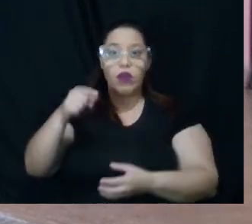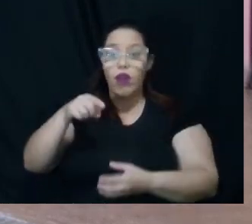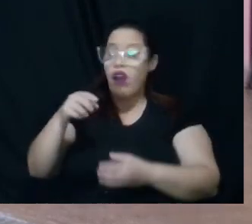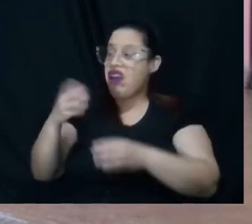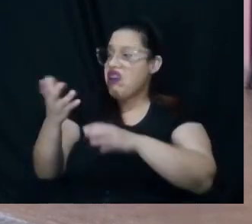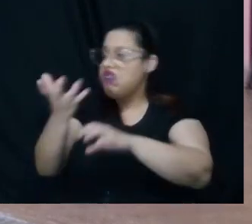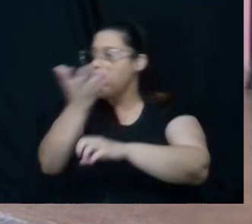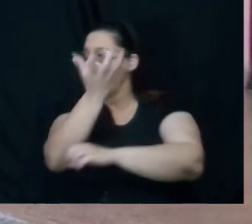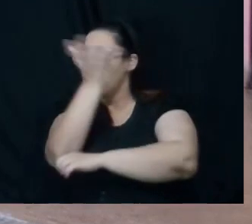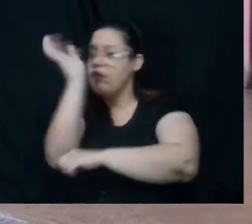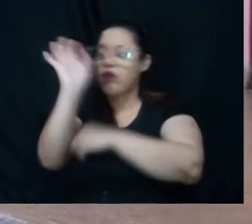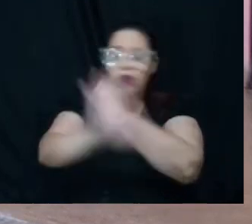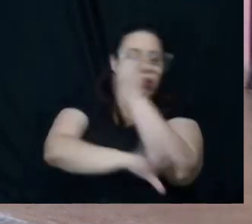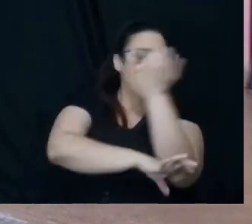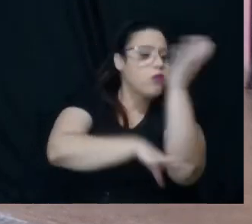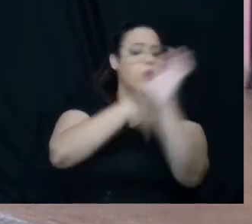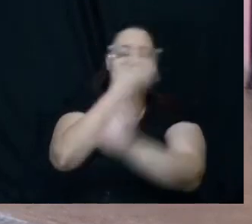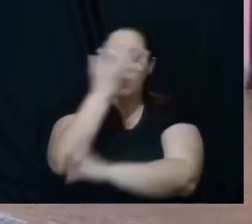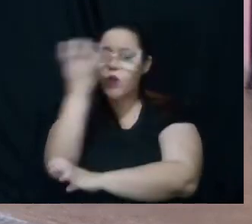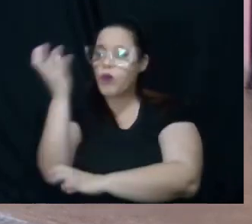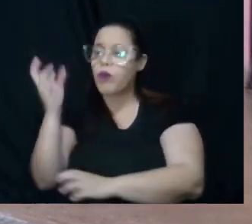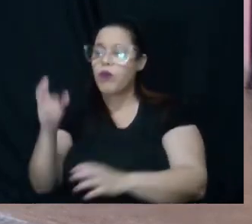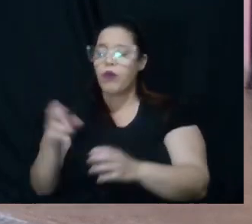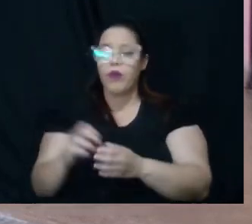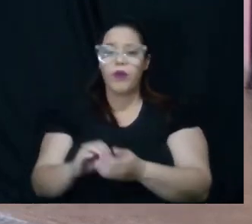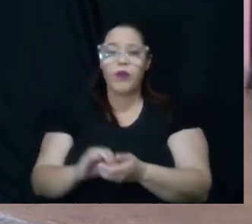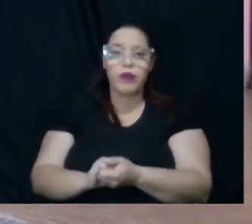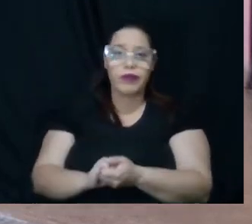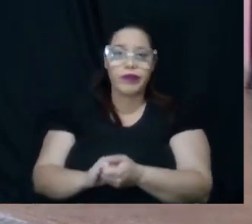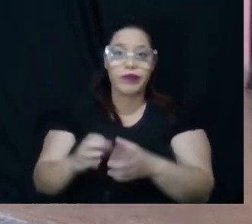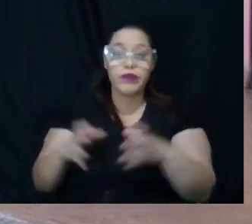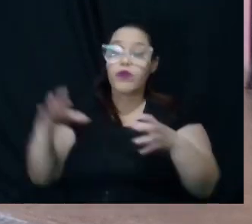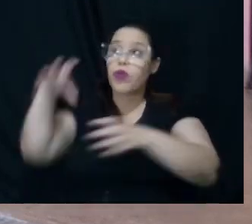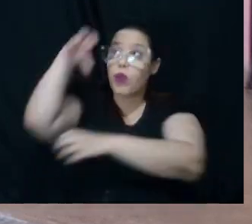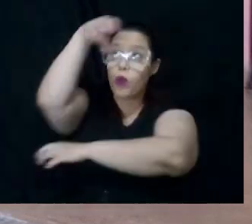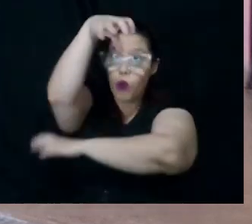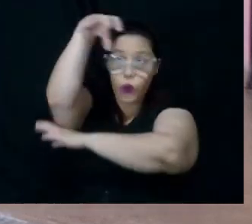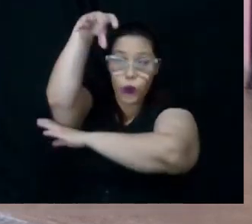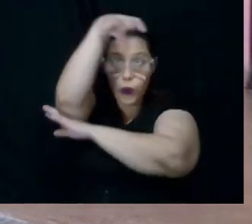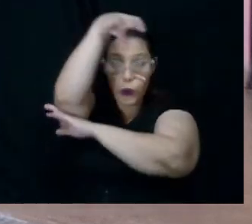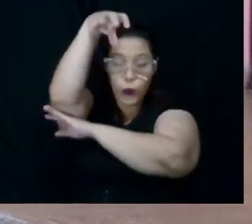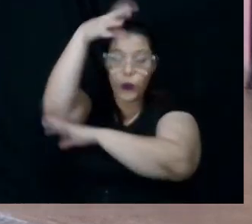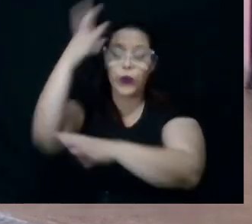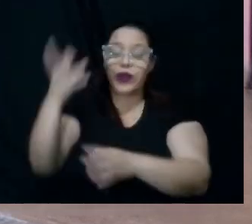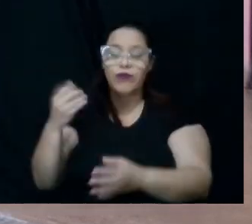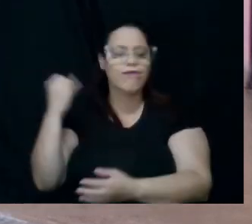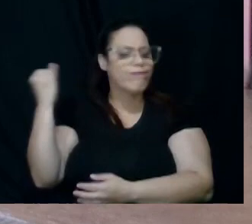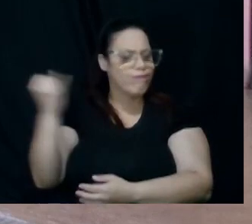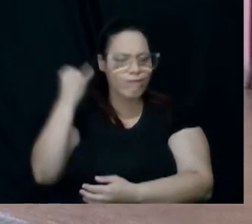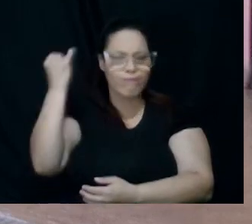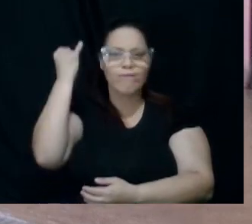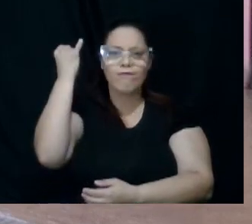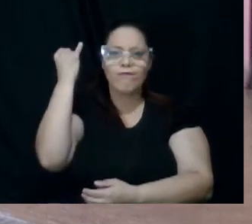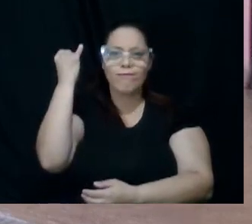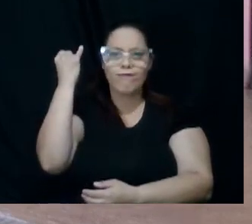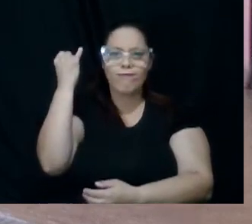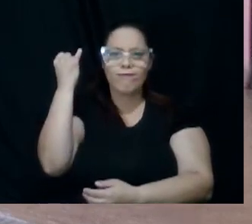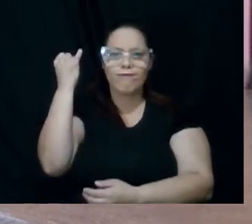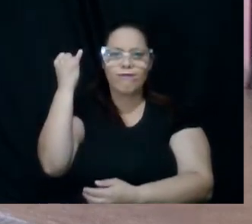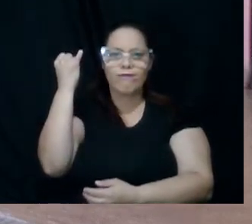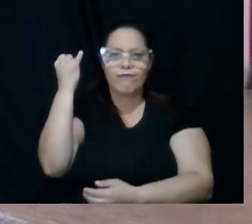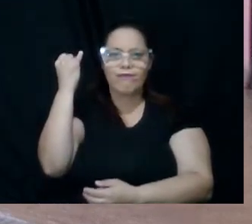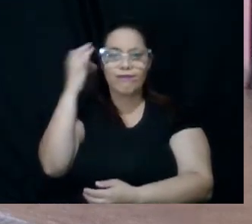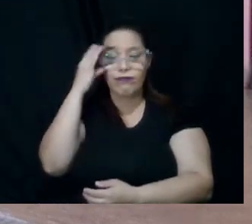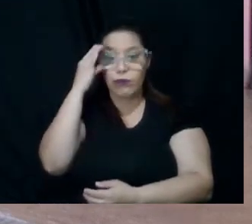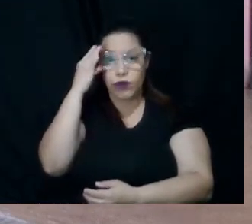que presente com a natureza né então a gente tem muita árvore aqui plantas e uma grande iluminação isso é muito importante pra gente No outro prédio